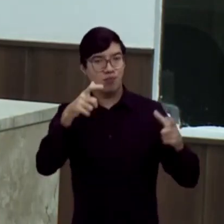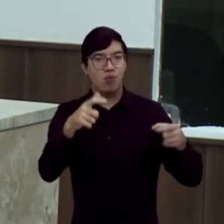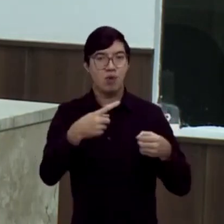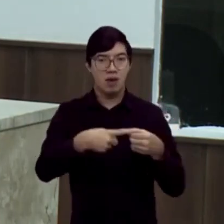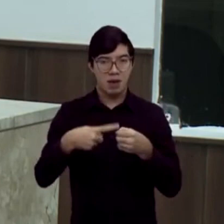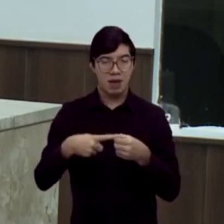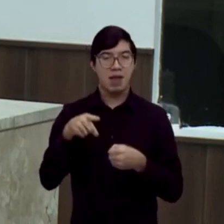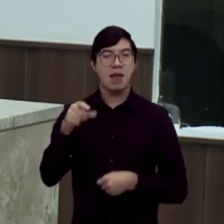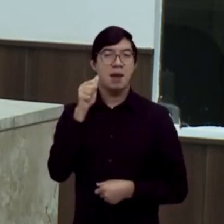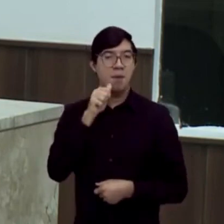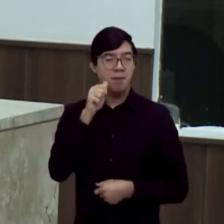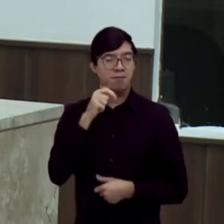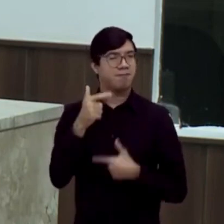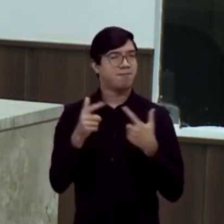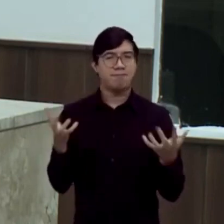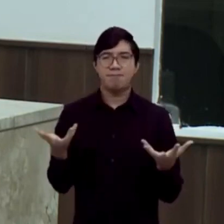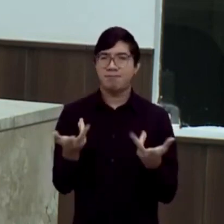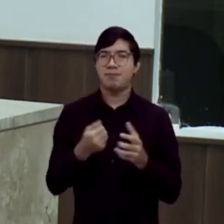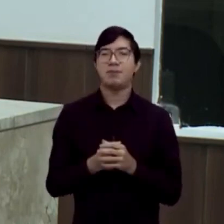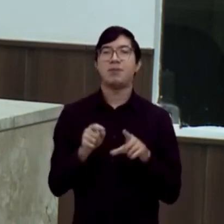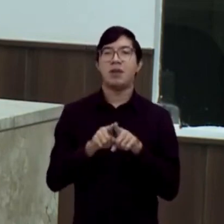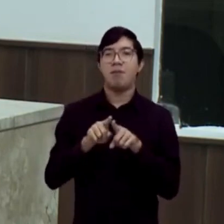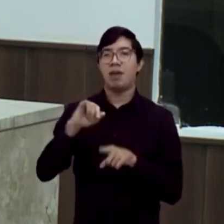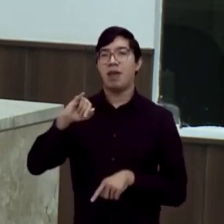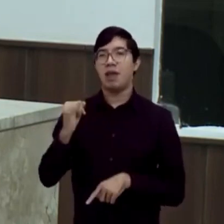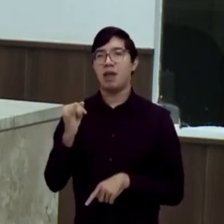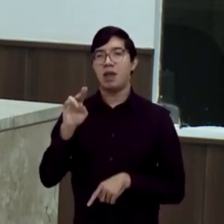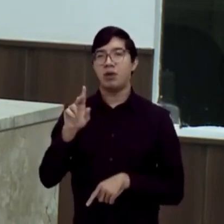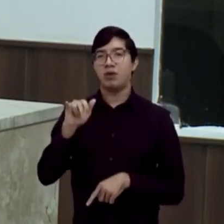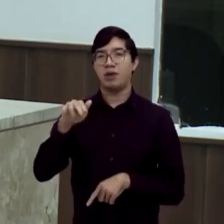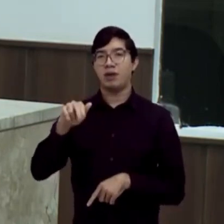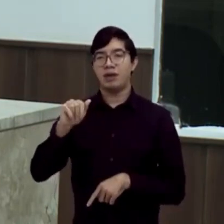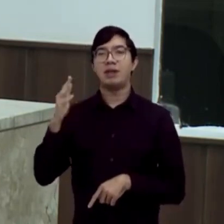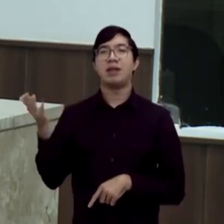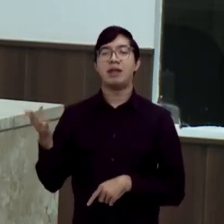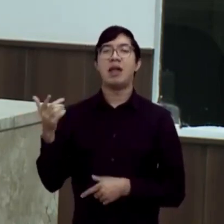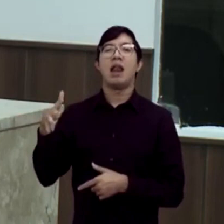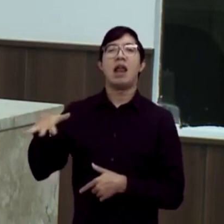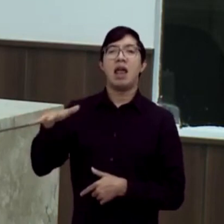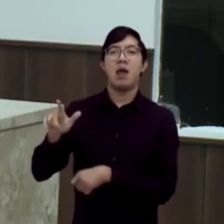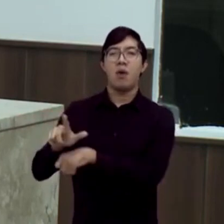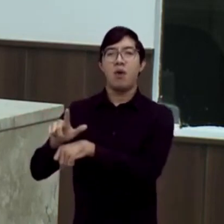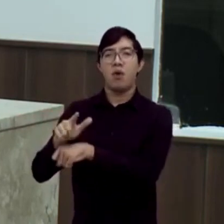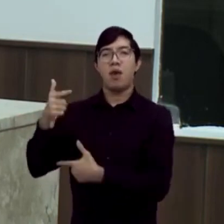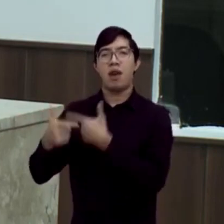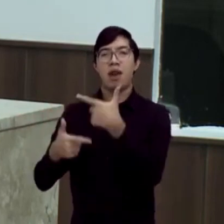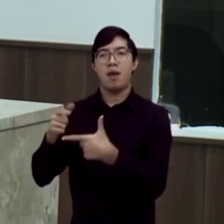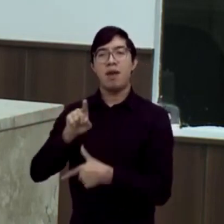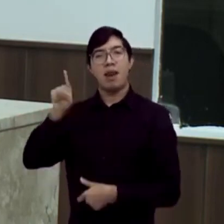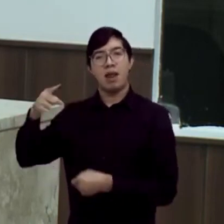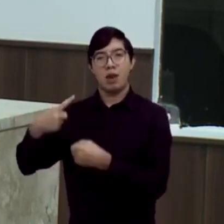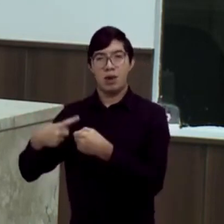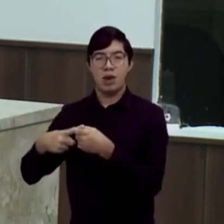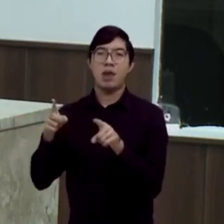doutora Juliana Lucena, que é lá de Limoeiro do Norte, que também tem um grande trabalho, tanto na capital como no